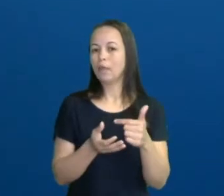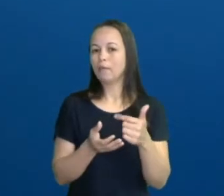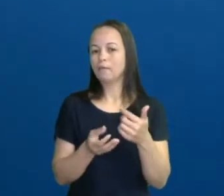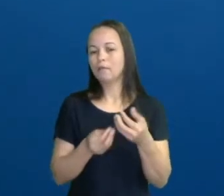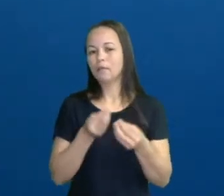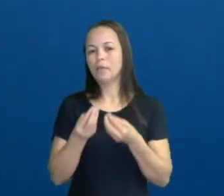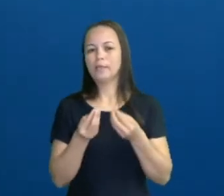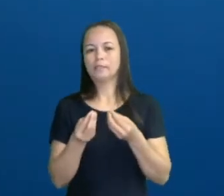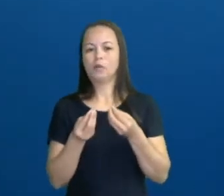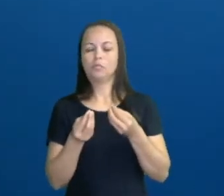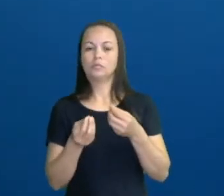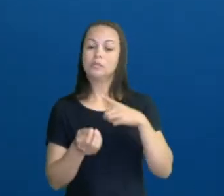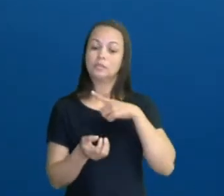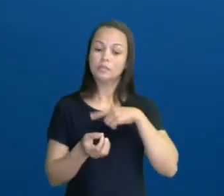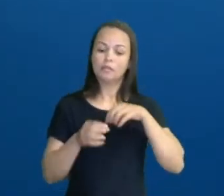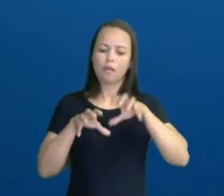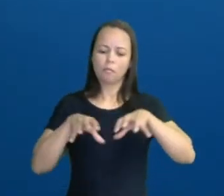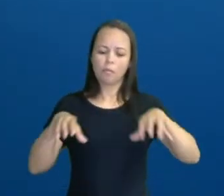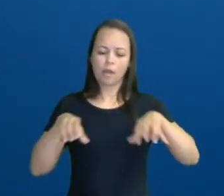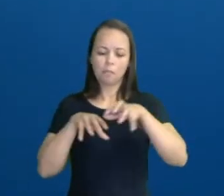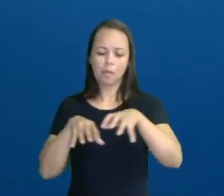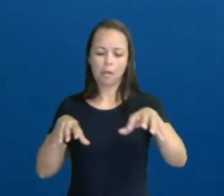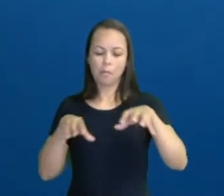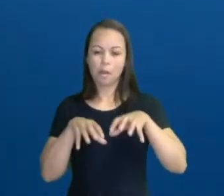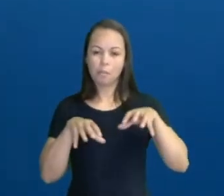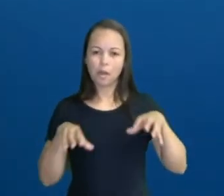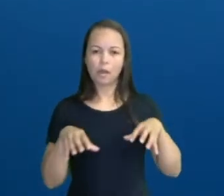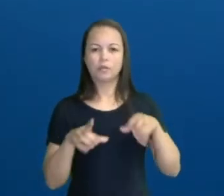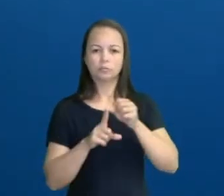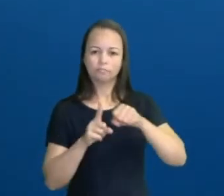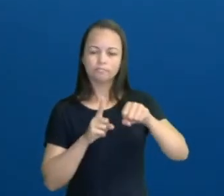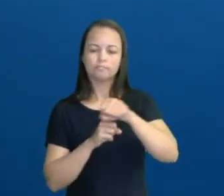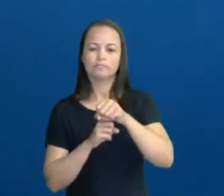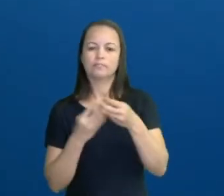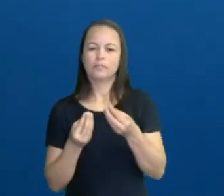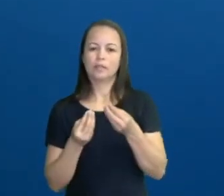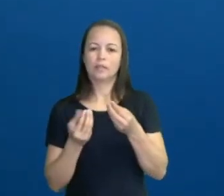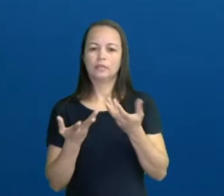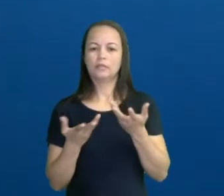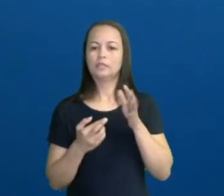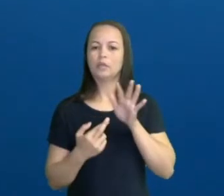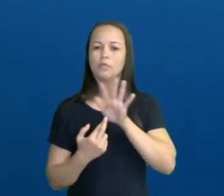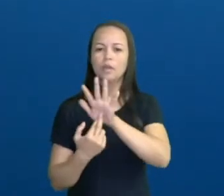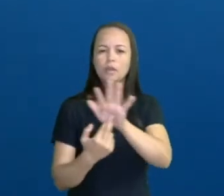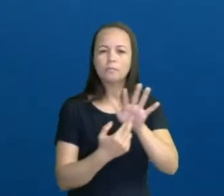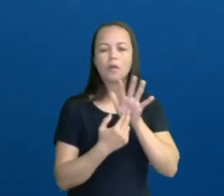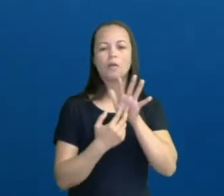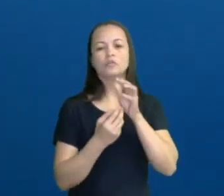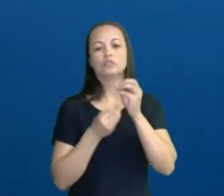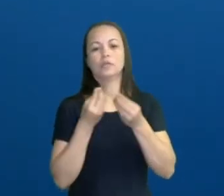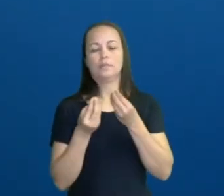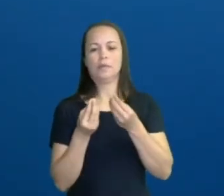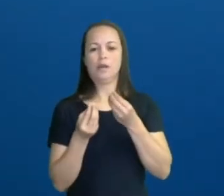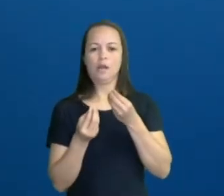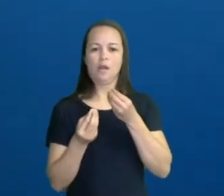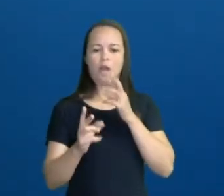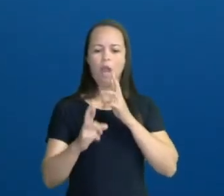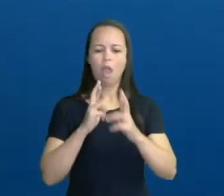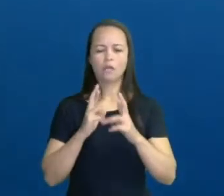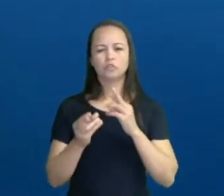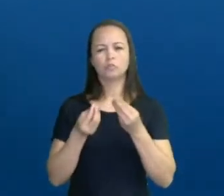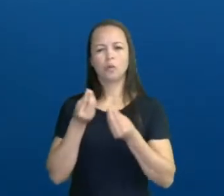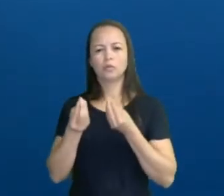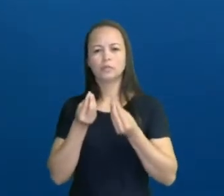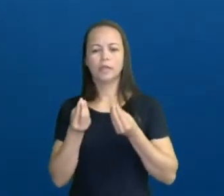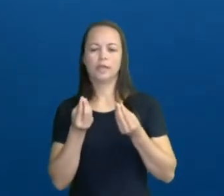havia muitas divisões nas camadas sociais. Então ele vem para responder aos